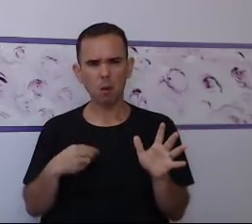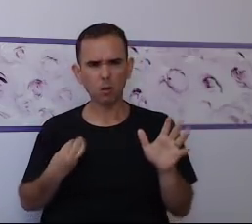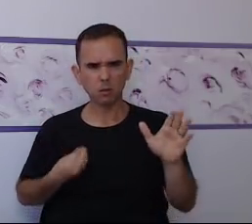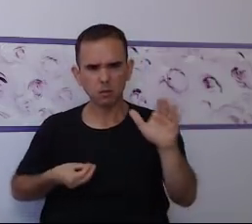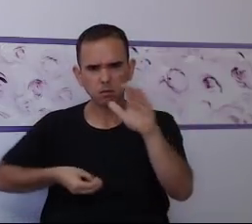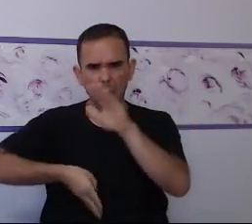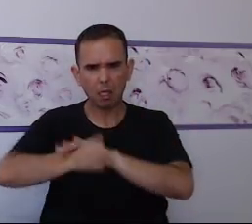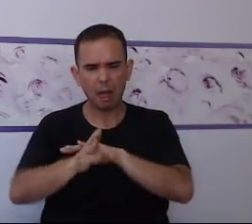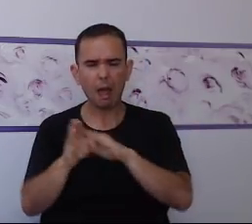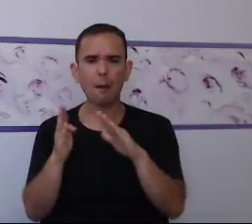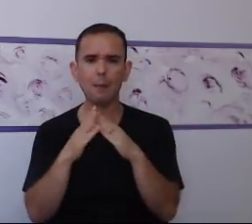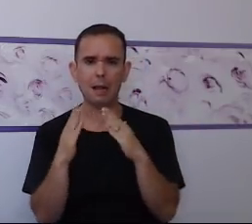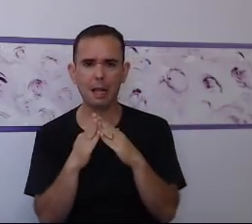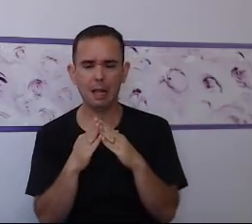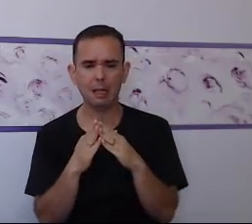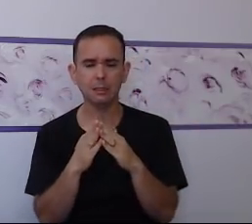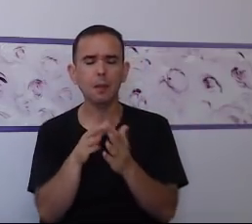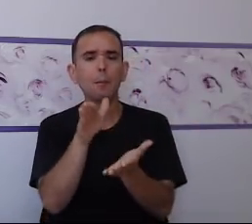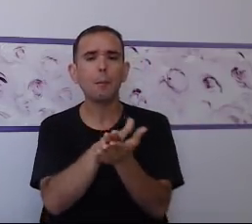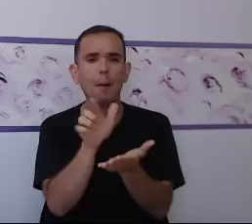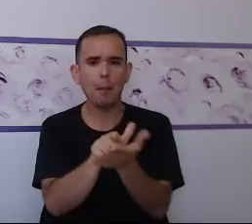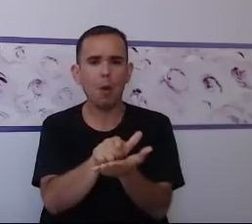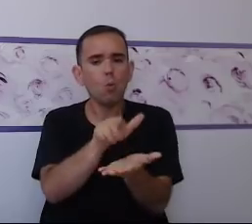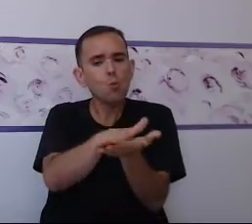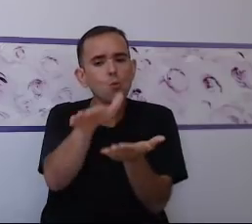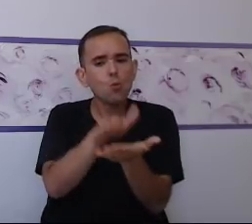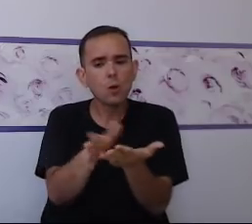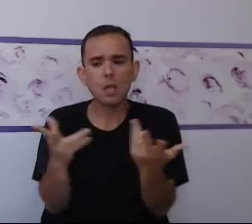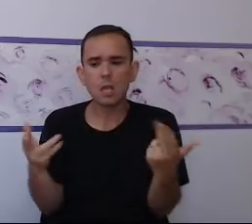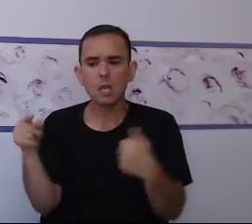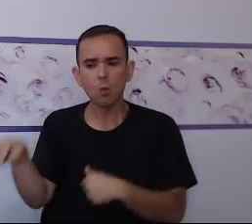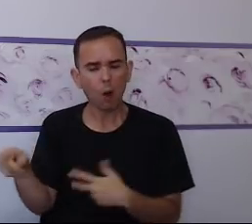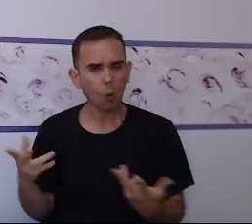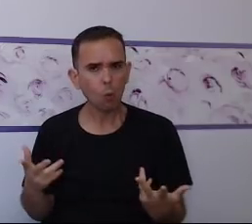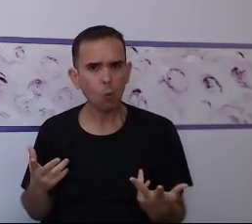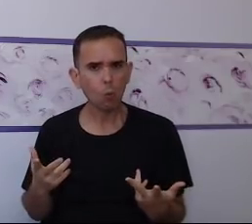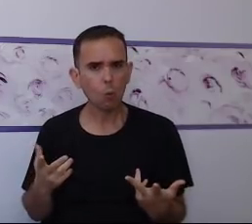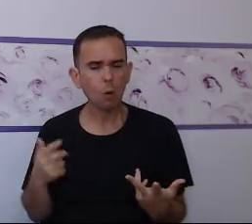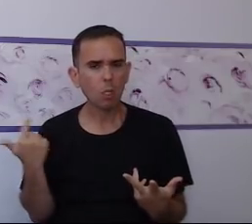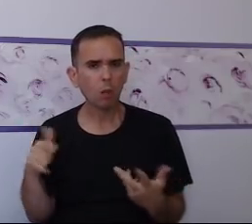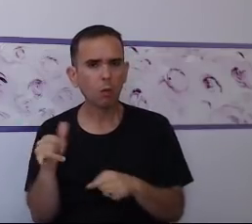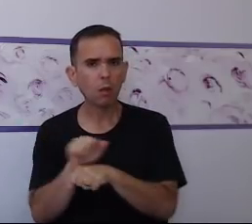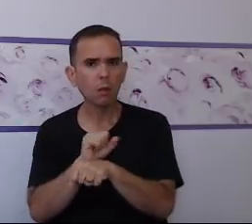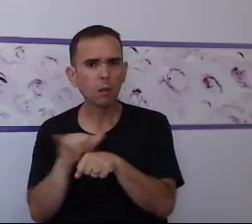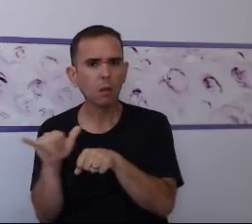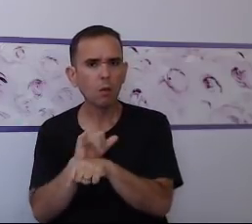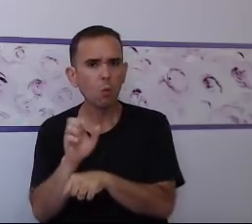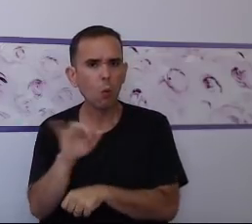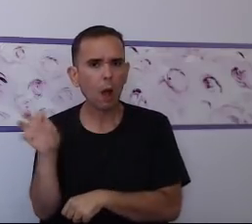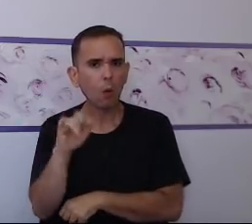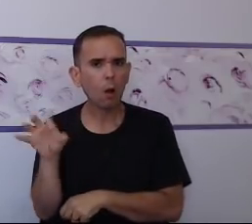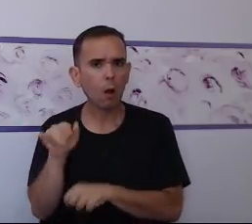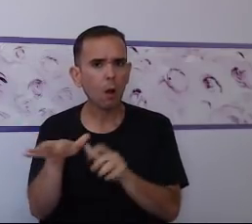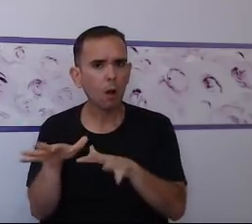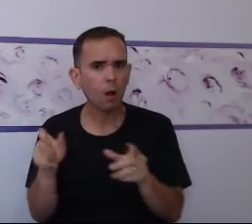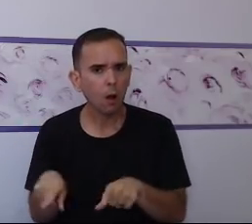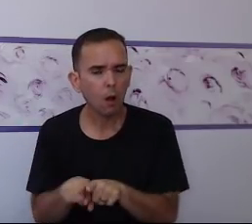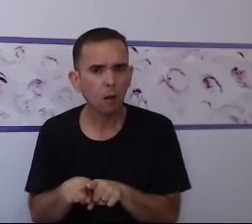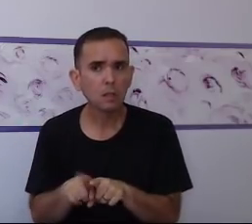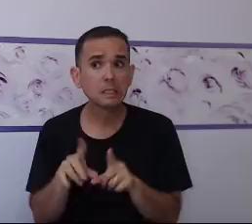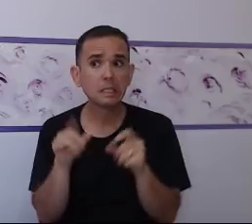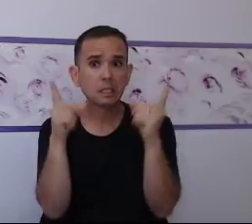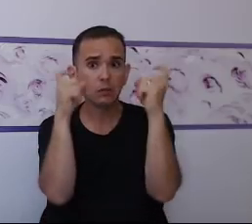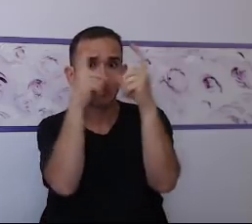para casa só para ele um papel impresso como esse que está do lado, sem o recurso do alfabeto móvel? Se o meu aluno tem